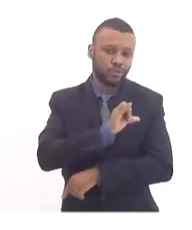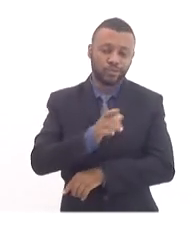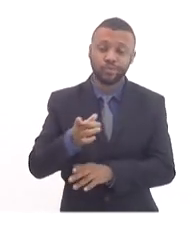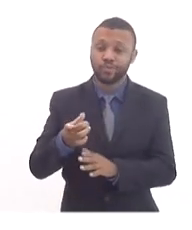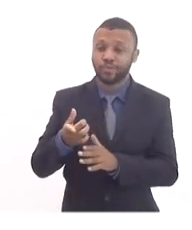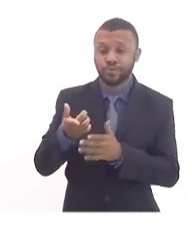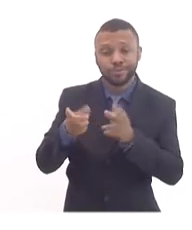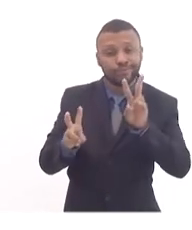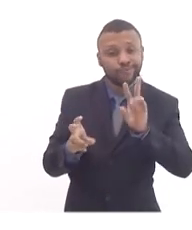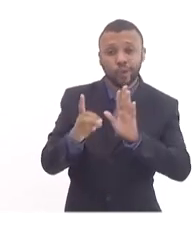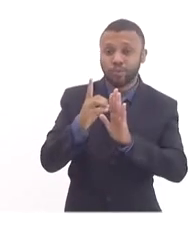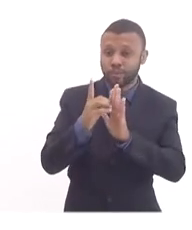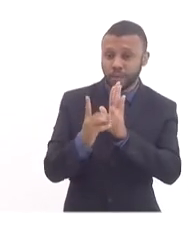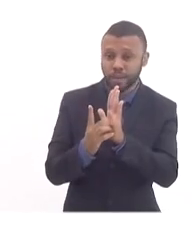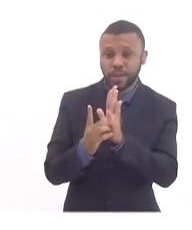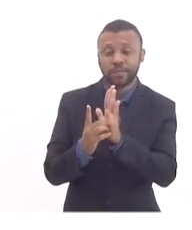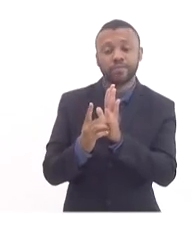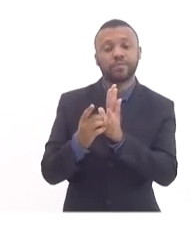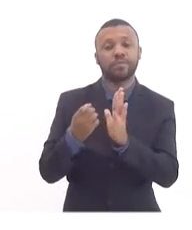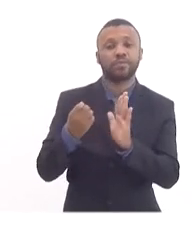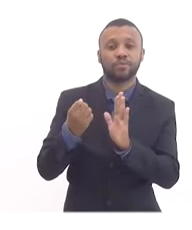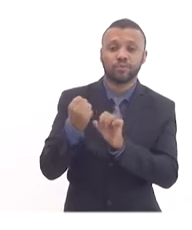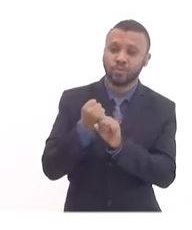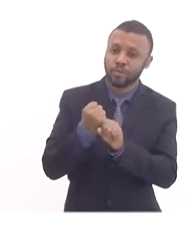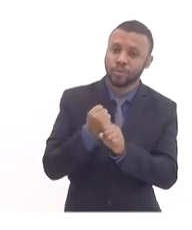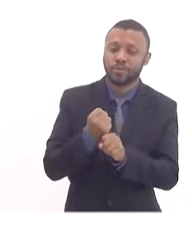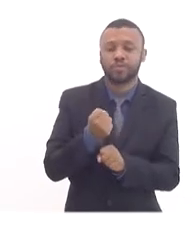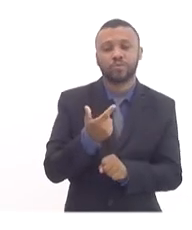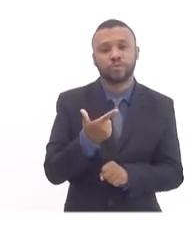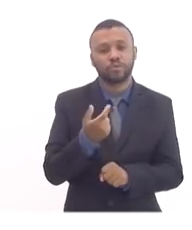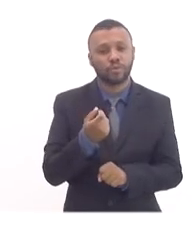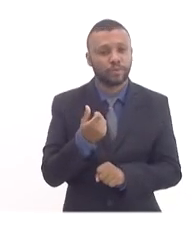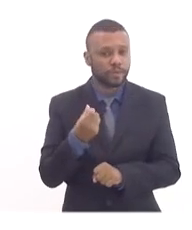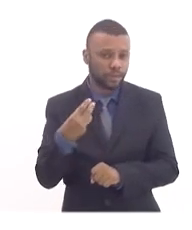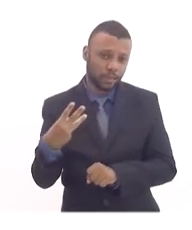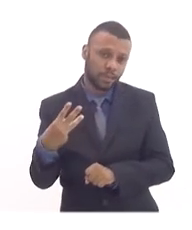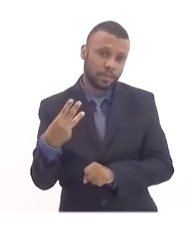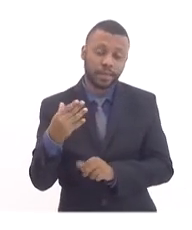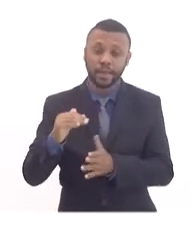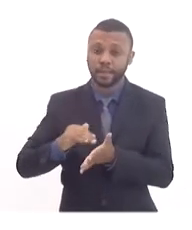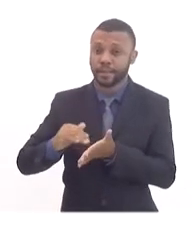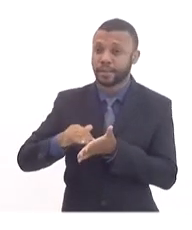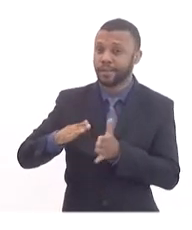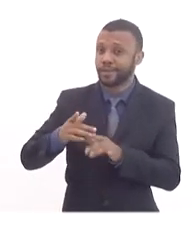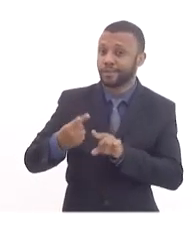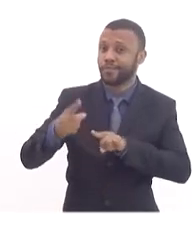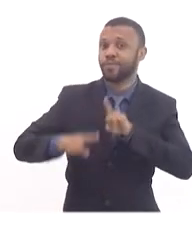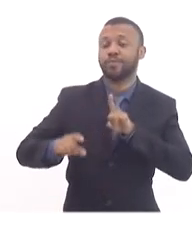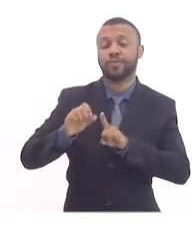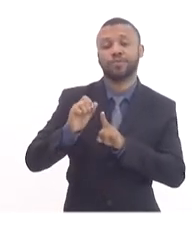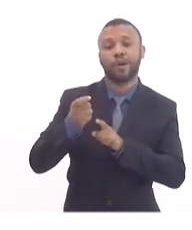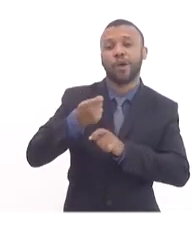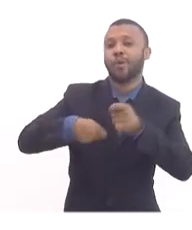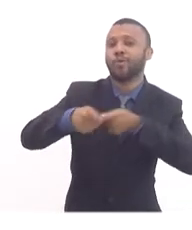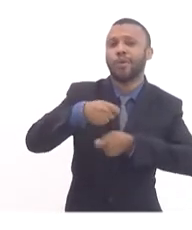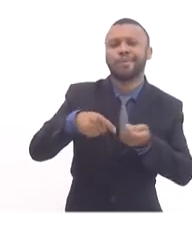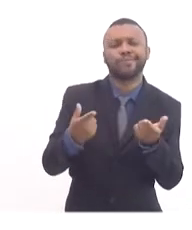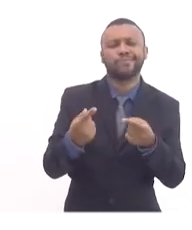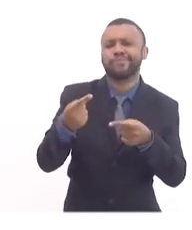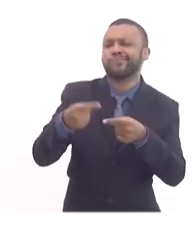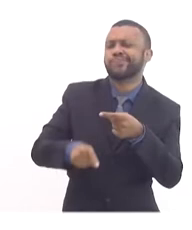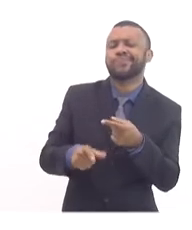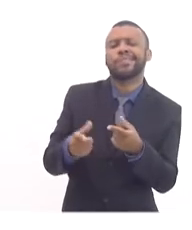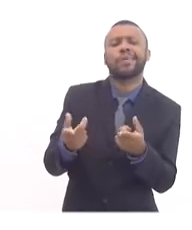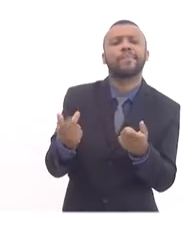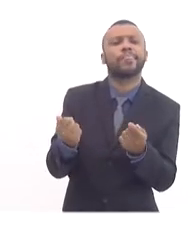decreto de lei um decreto de 2013 que a secretaria desenvolvimento econômico Diz que para nada serve se